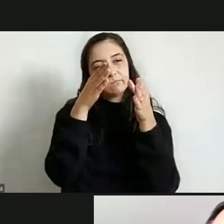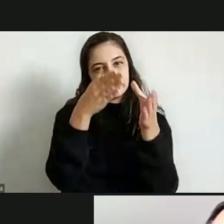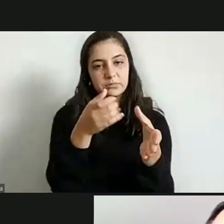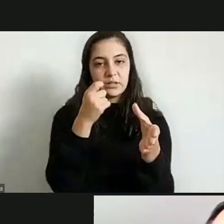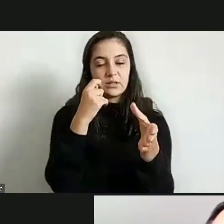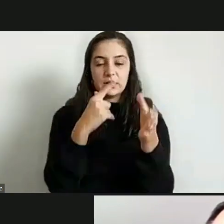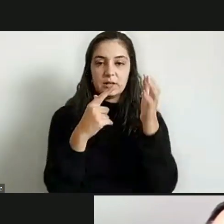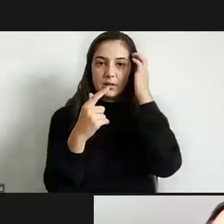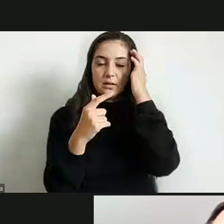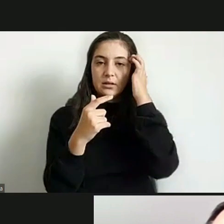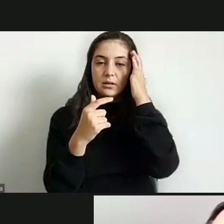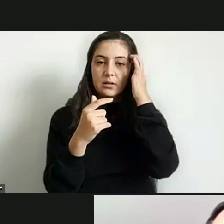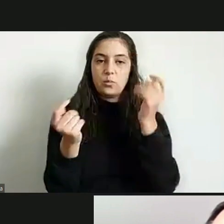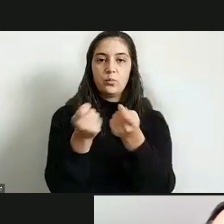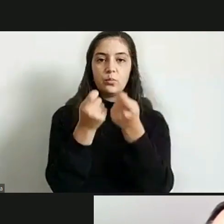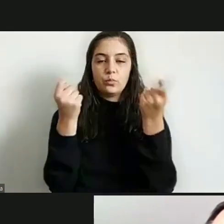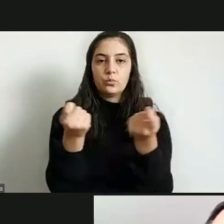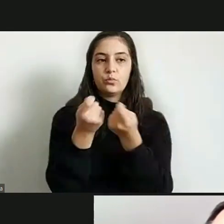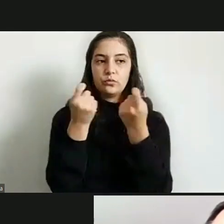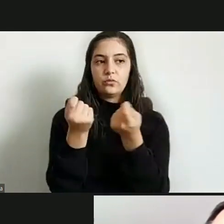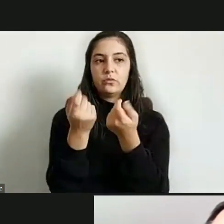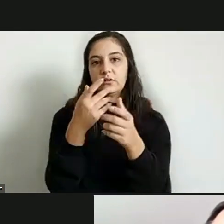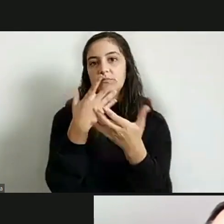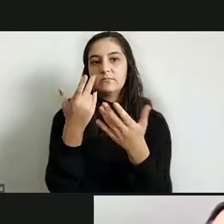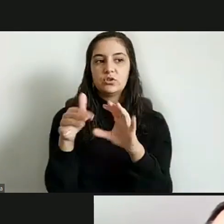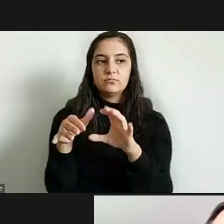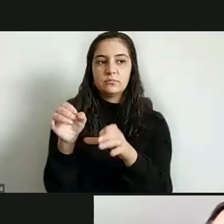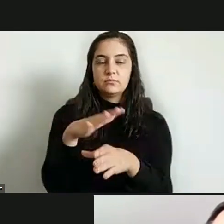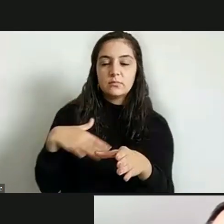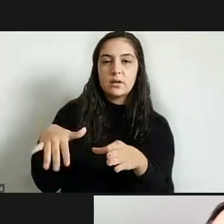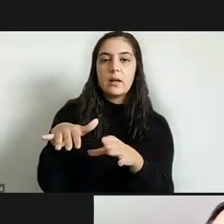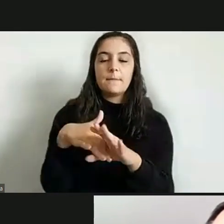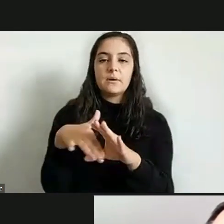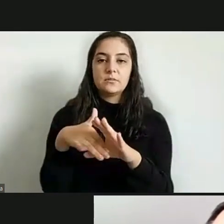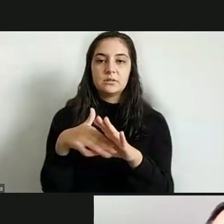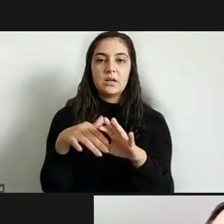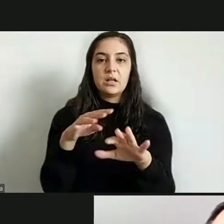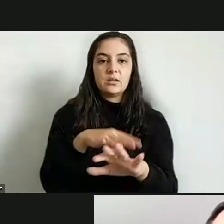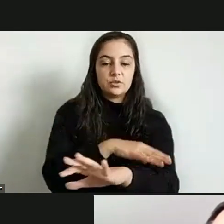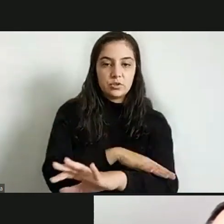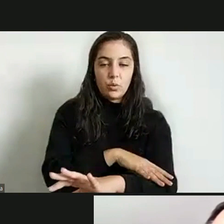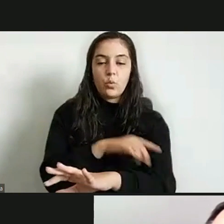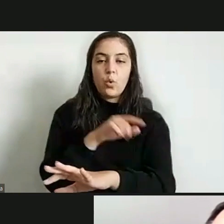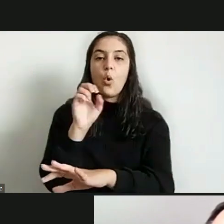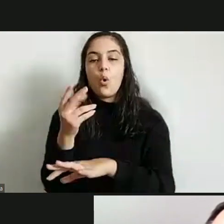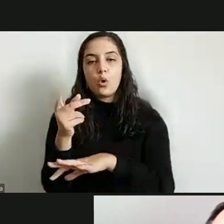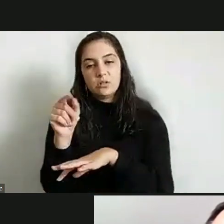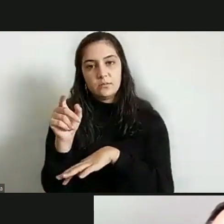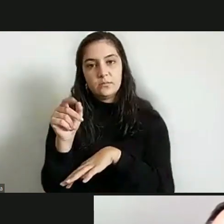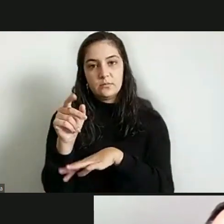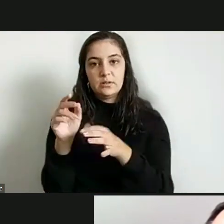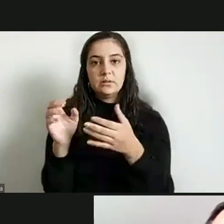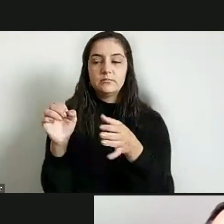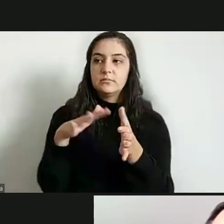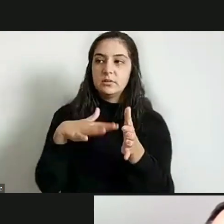queira exatamente promover espaços de participação, quer dentro da própria administração, quer para envolver